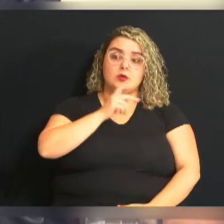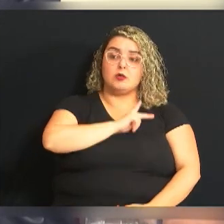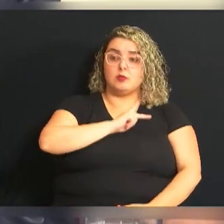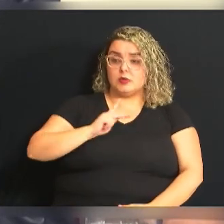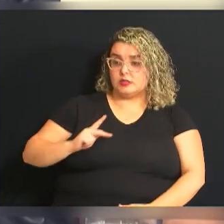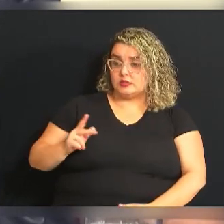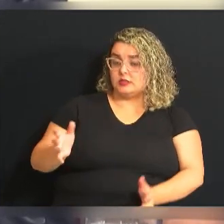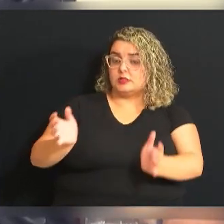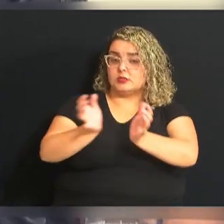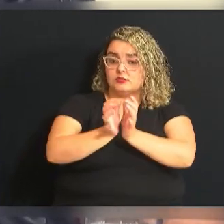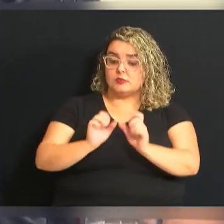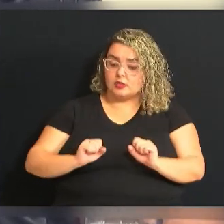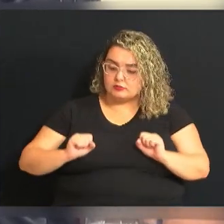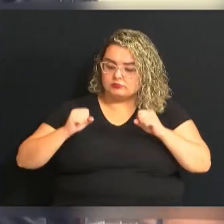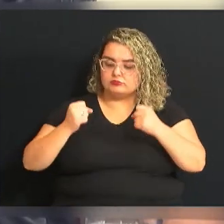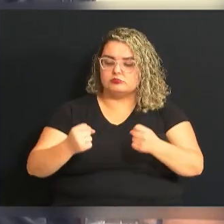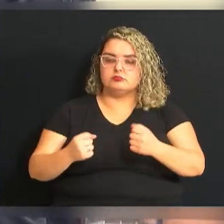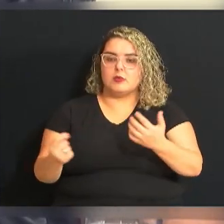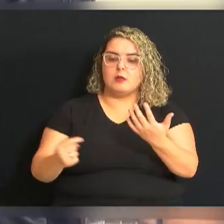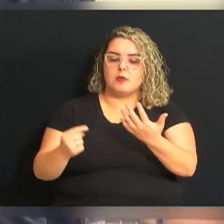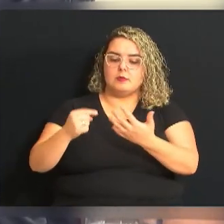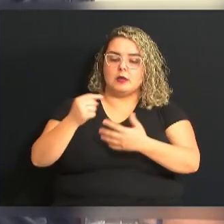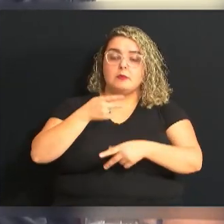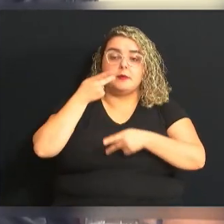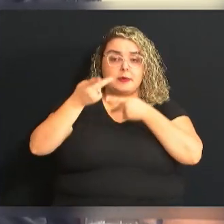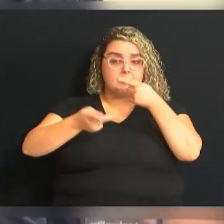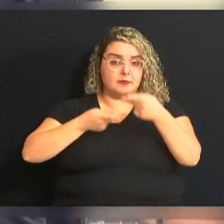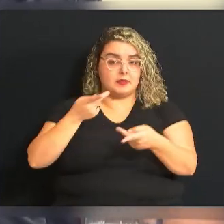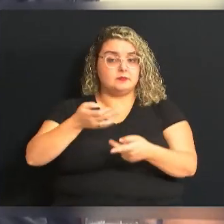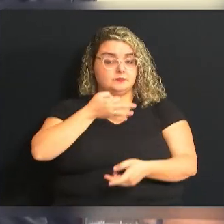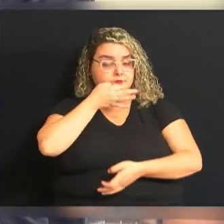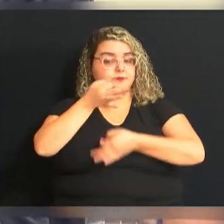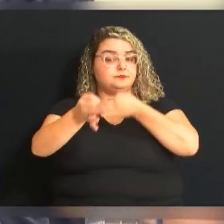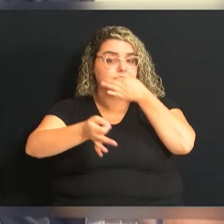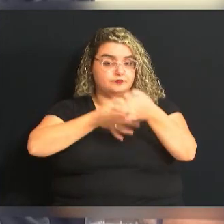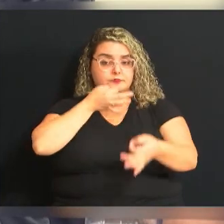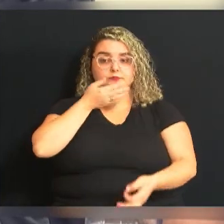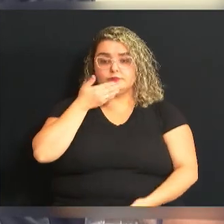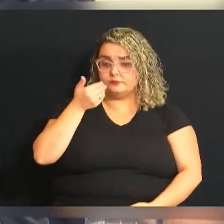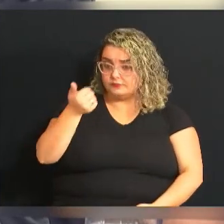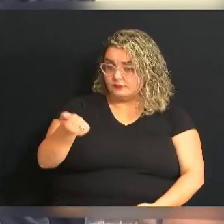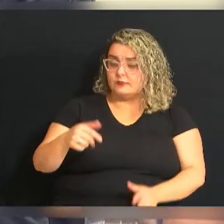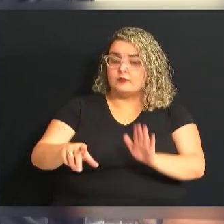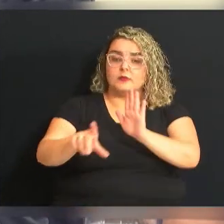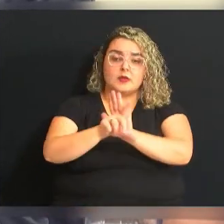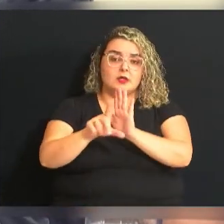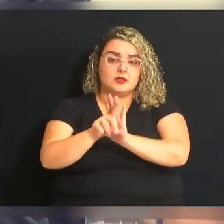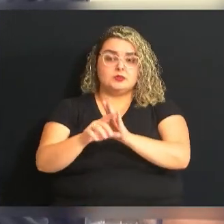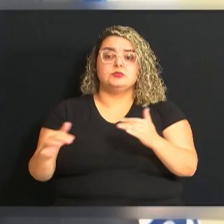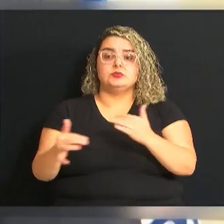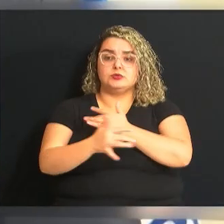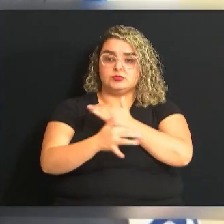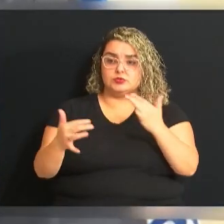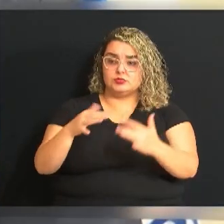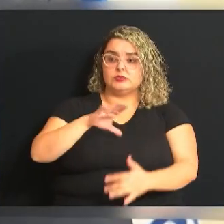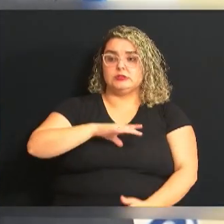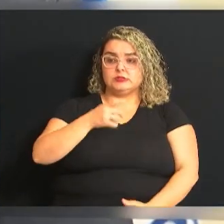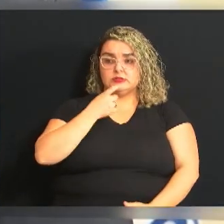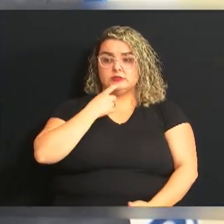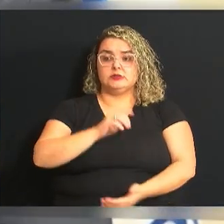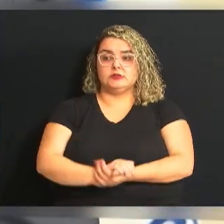dia começam a surgir problemas, são pontuais, e os vereadores têm recebido